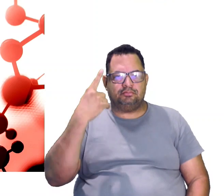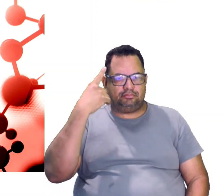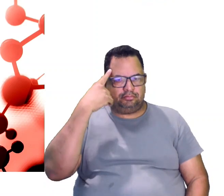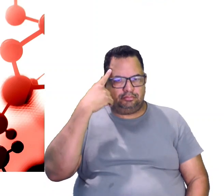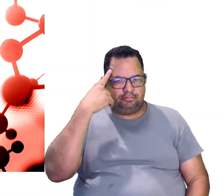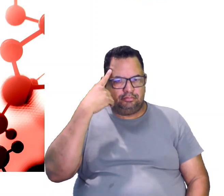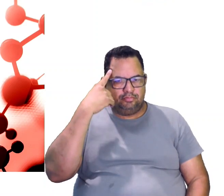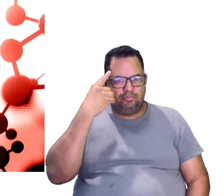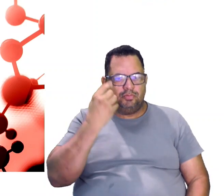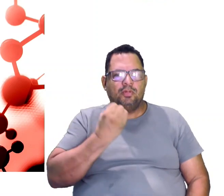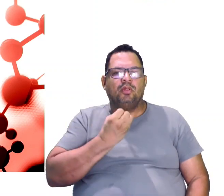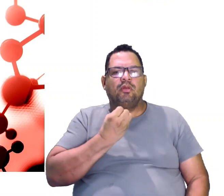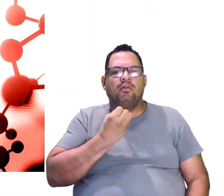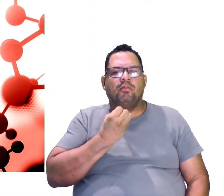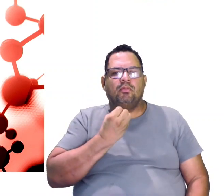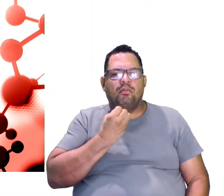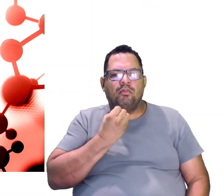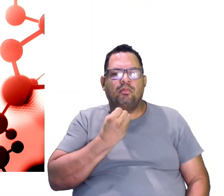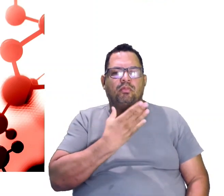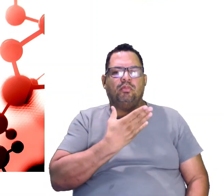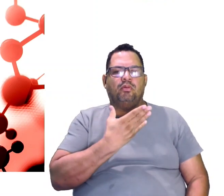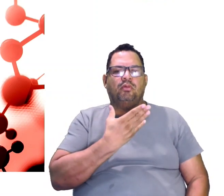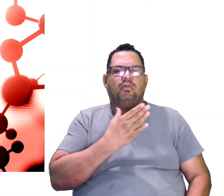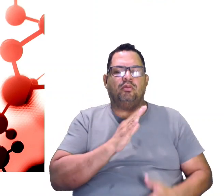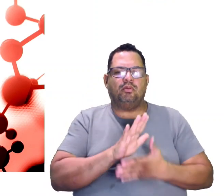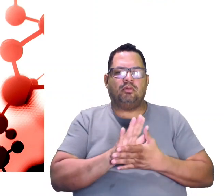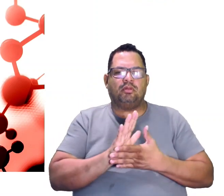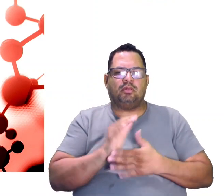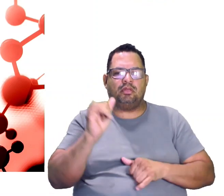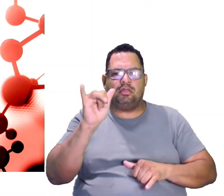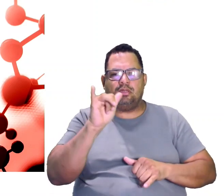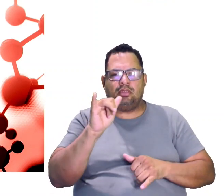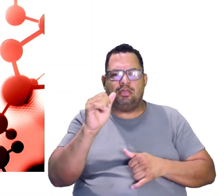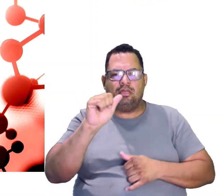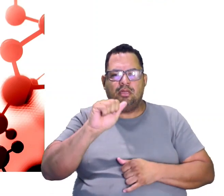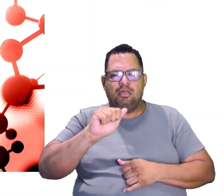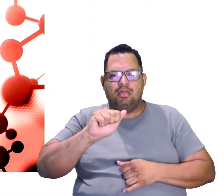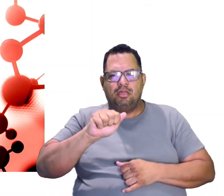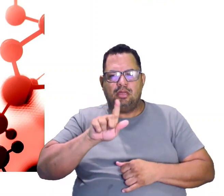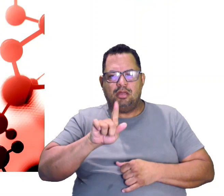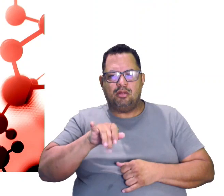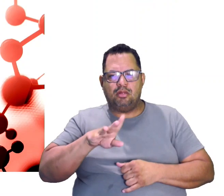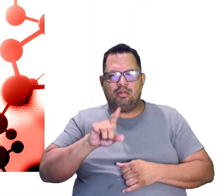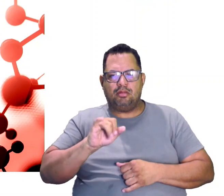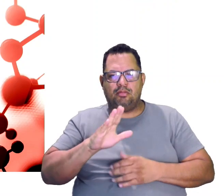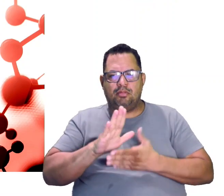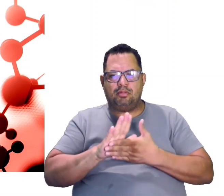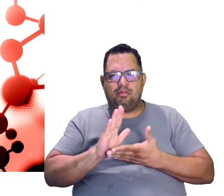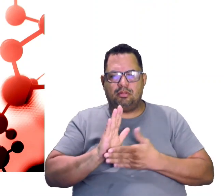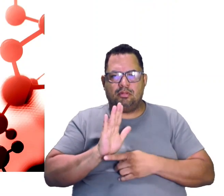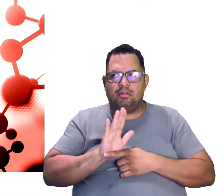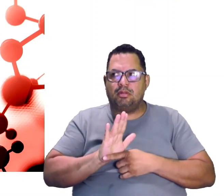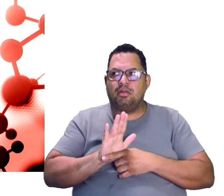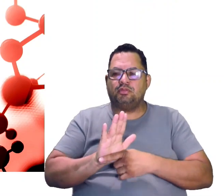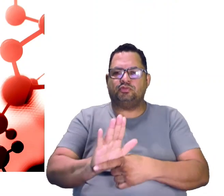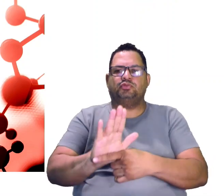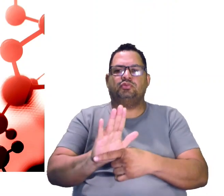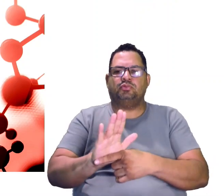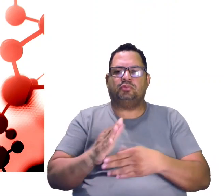a alquimia trouxe na evolução dos conhecimentos chegando na química moderna? São muitos,